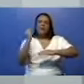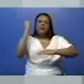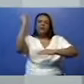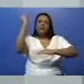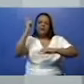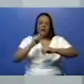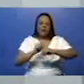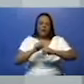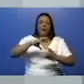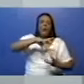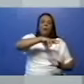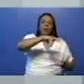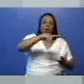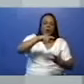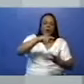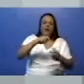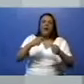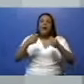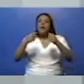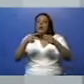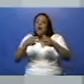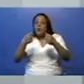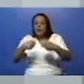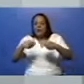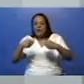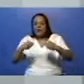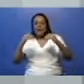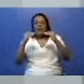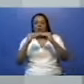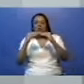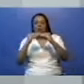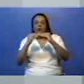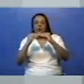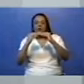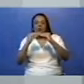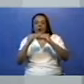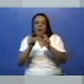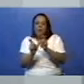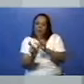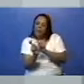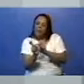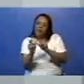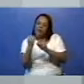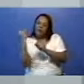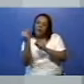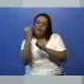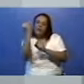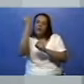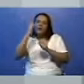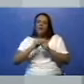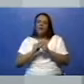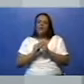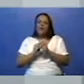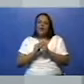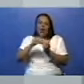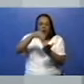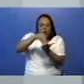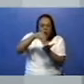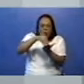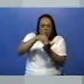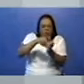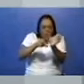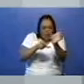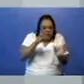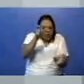com meninos aqui, e sim com bola, que é ele, o meu núcleo do sujeito. Olha só a informação que eu falei para vocês, núcleo do sujeito, como é